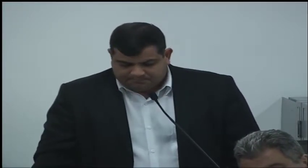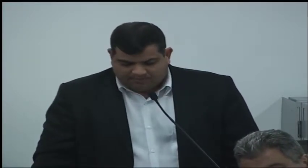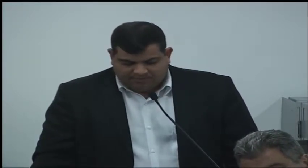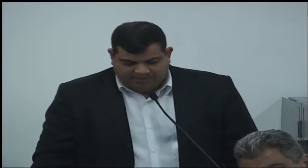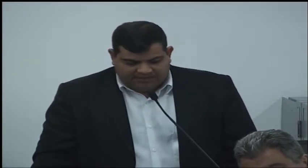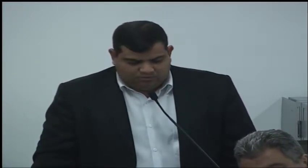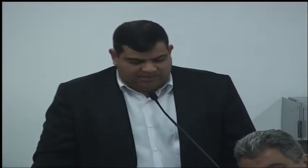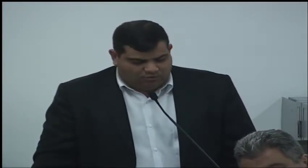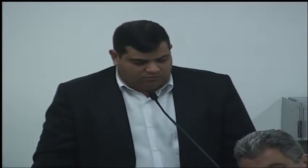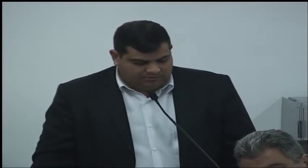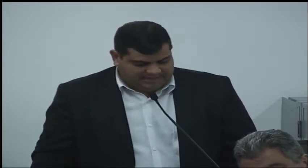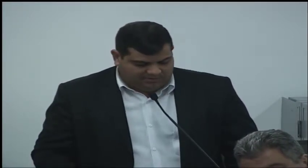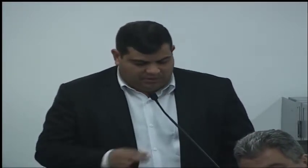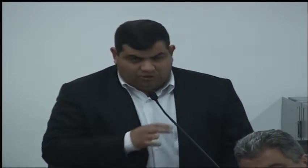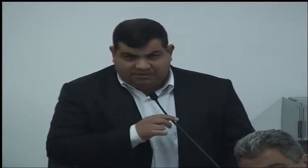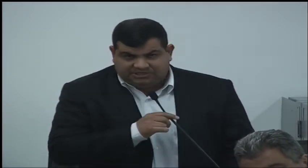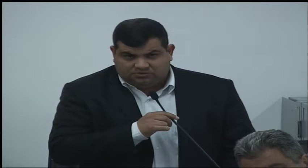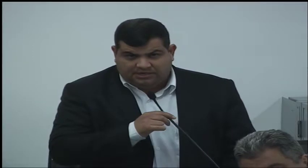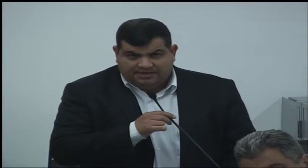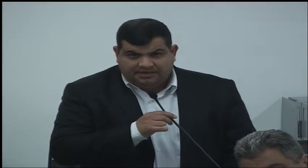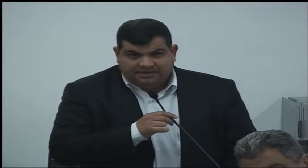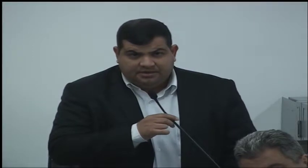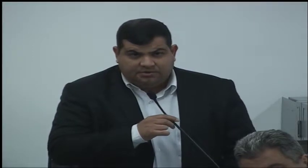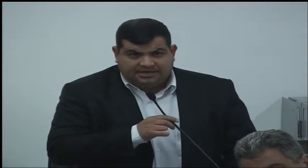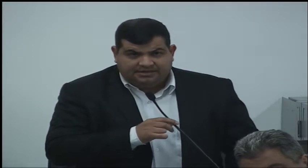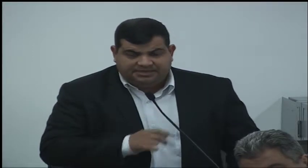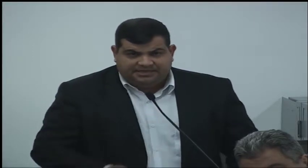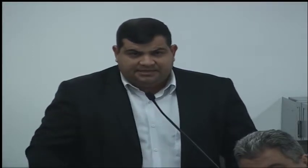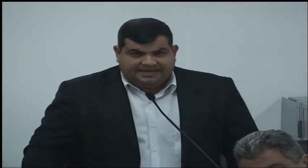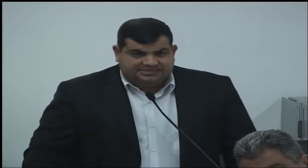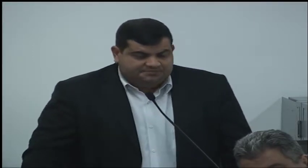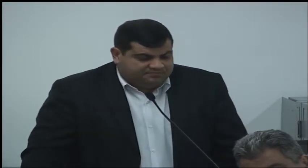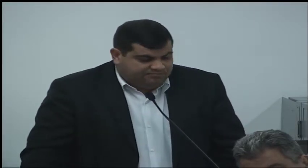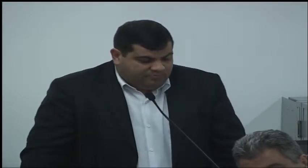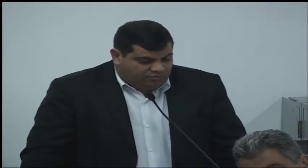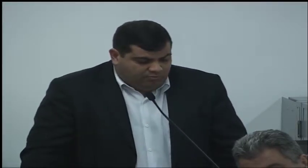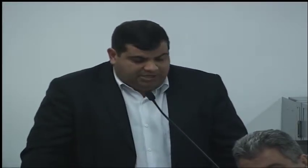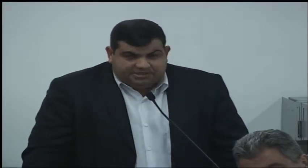ela não tem contato realmente com a criminalidade